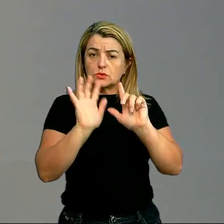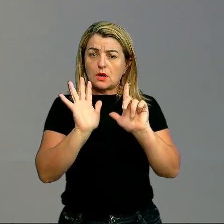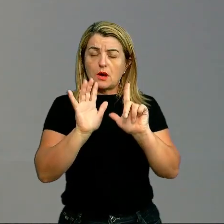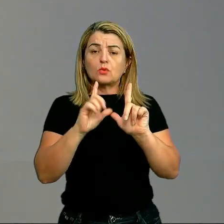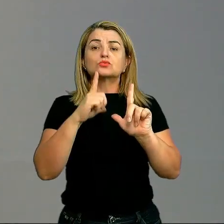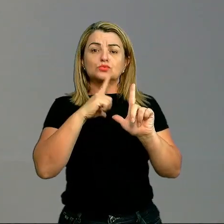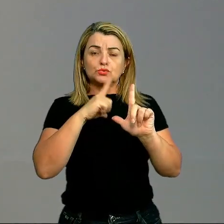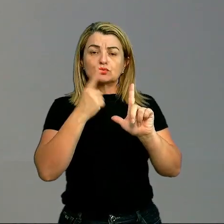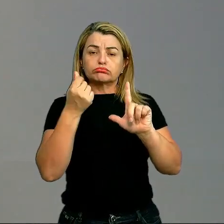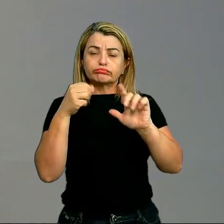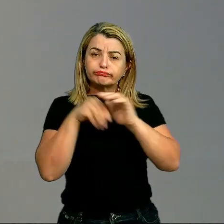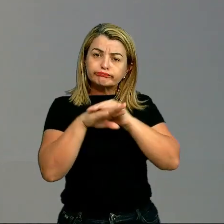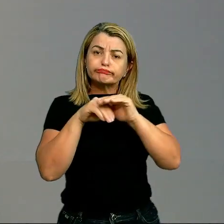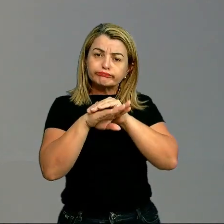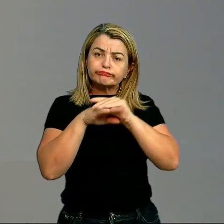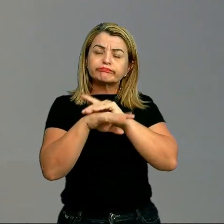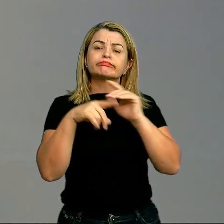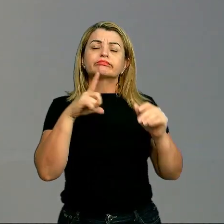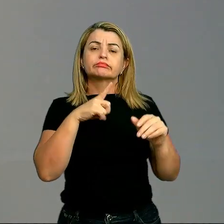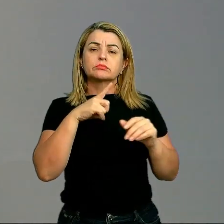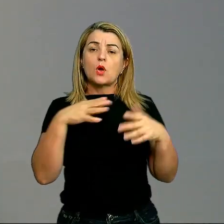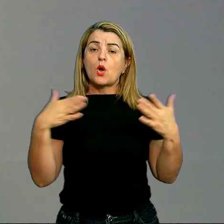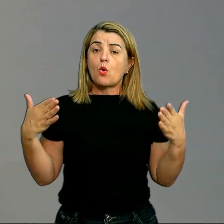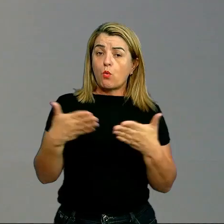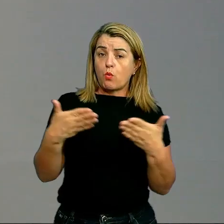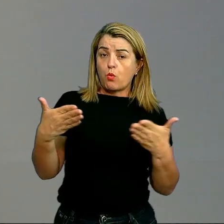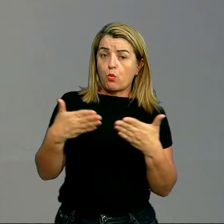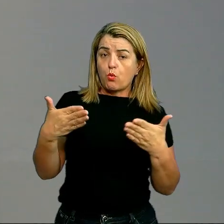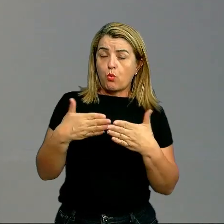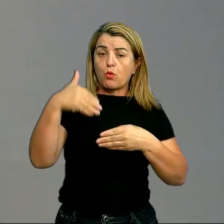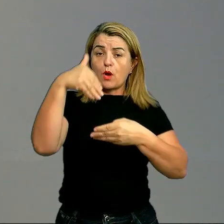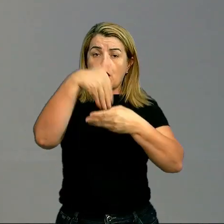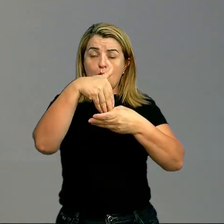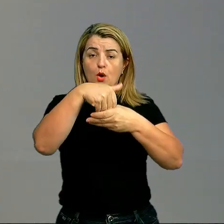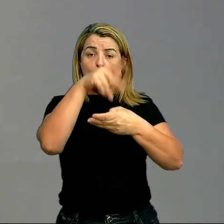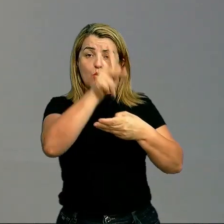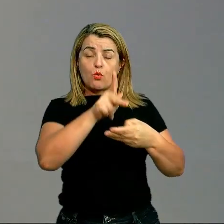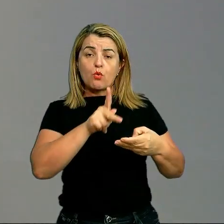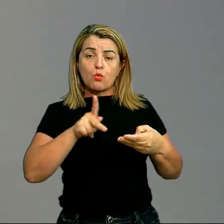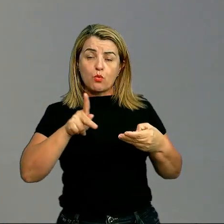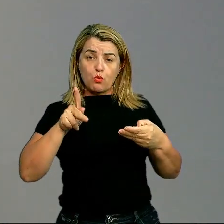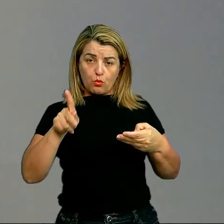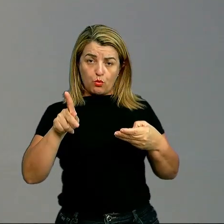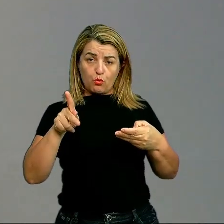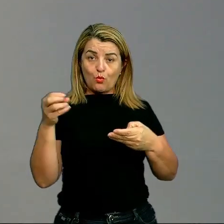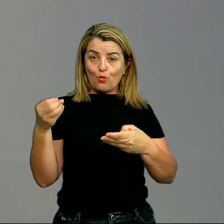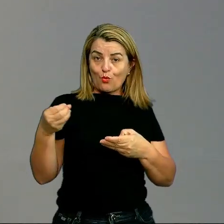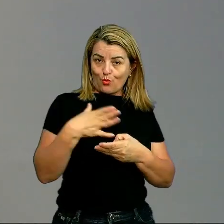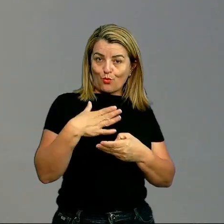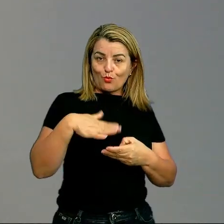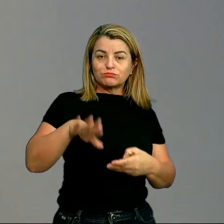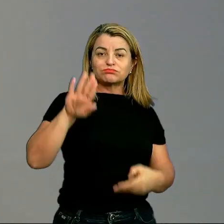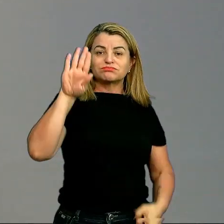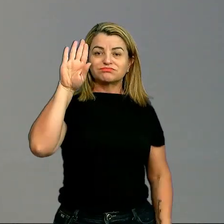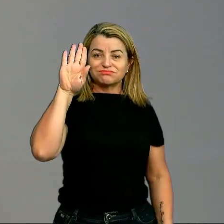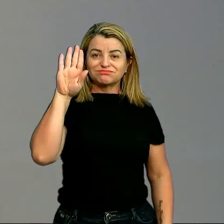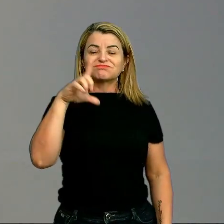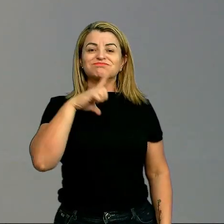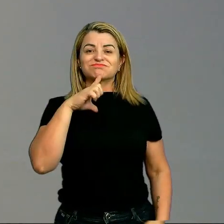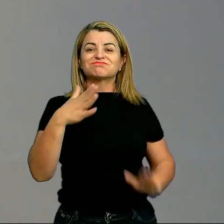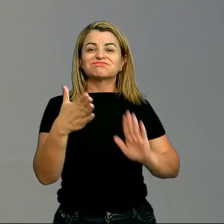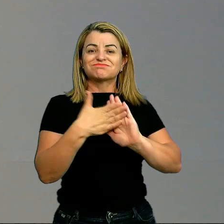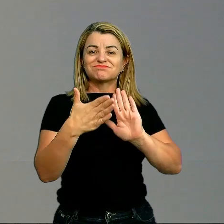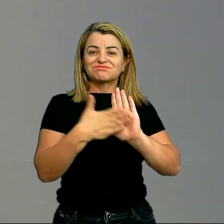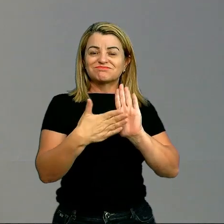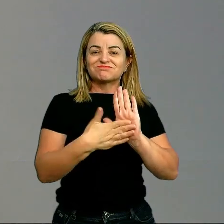governo não pôde interferir. Agora, com as eleições presidenciais, um novo candidato vem com uma